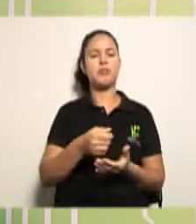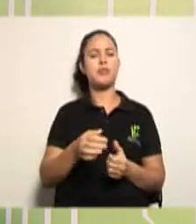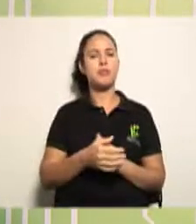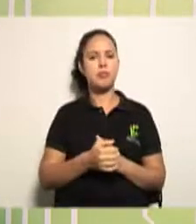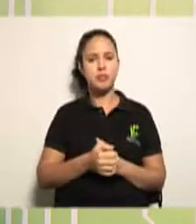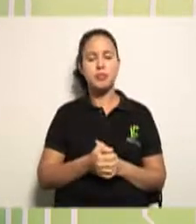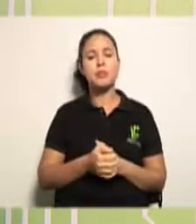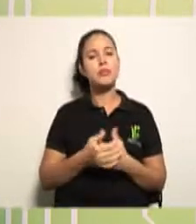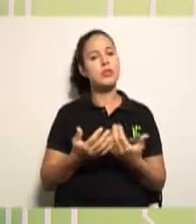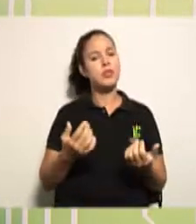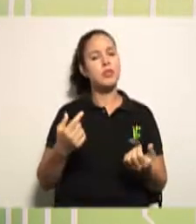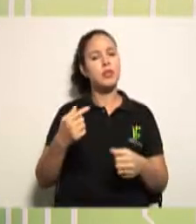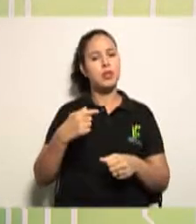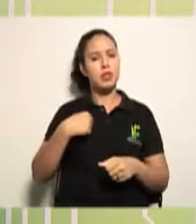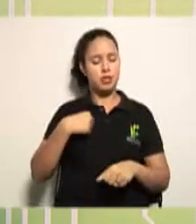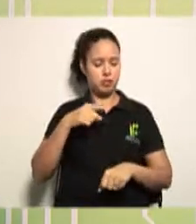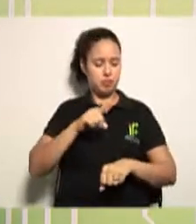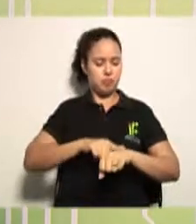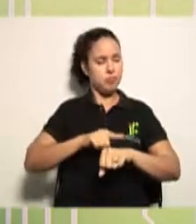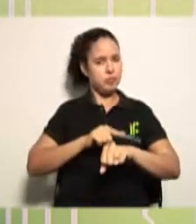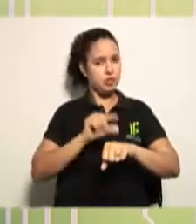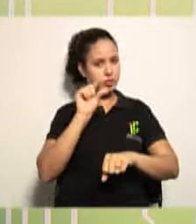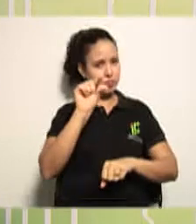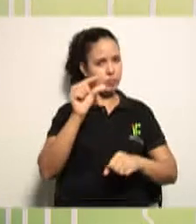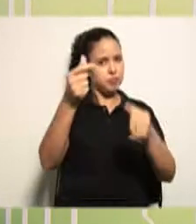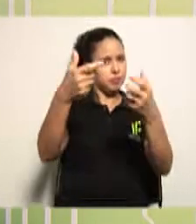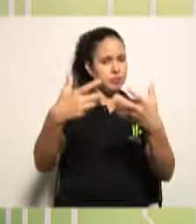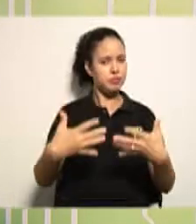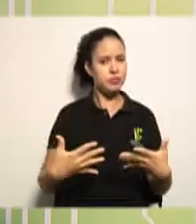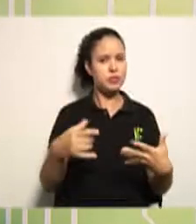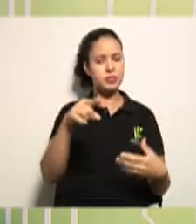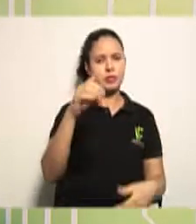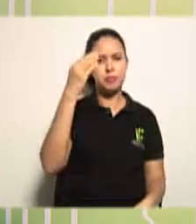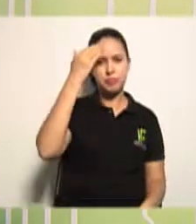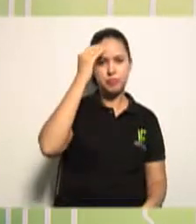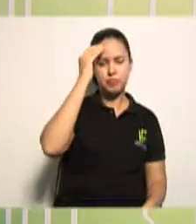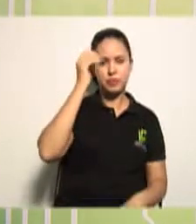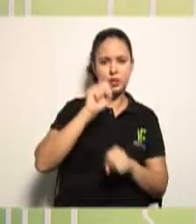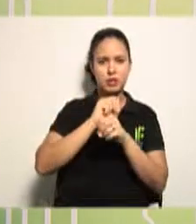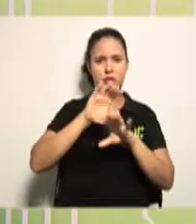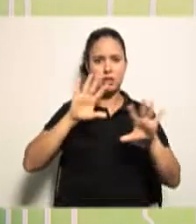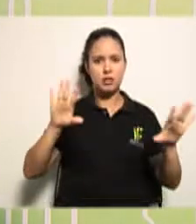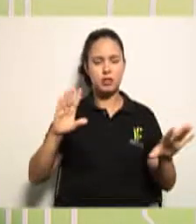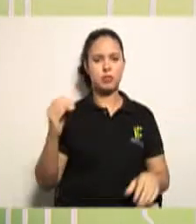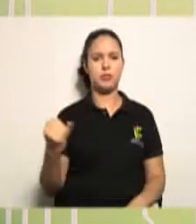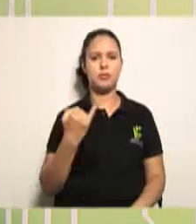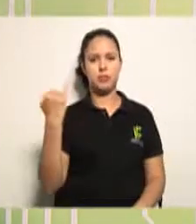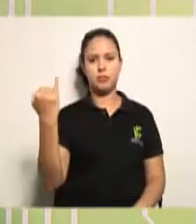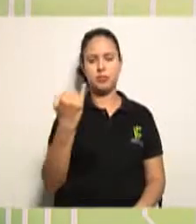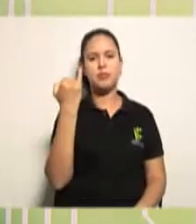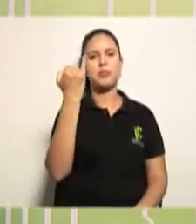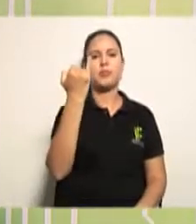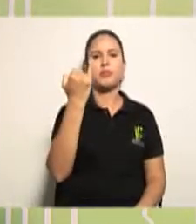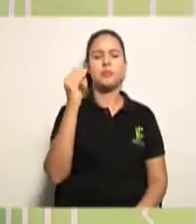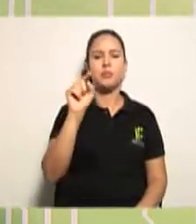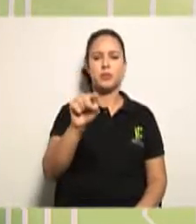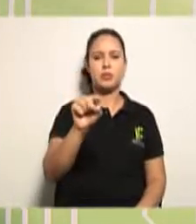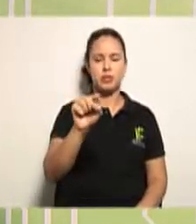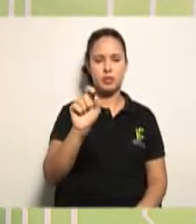um tempinho aqui da nossa disciplina falando sobre isso, para que vocês possam compreender a importância de